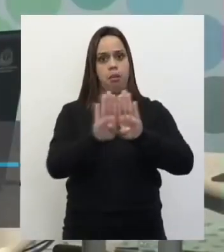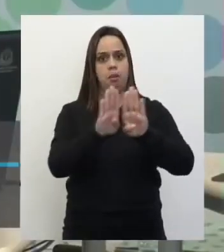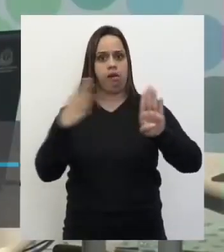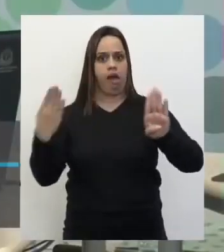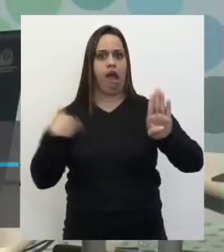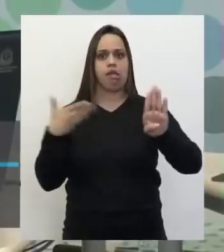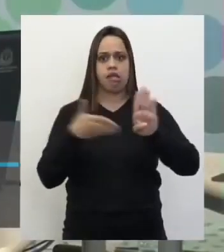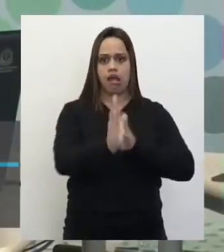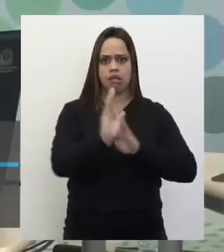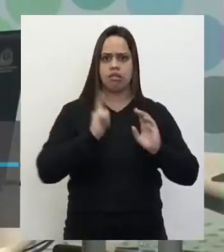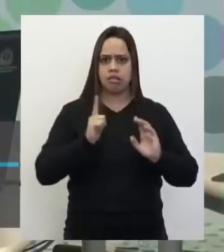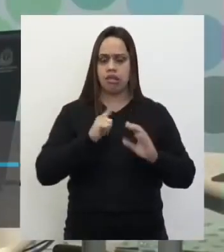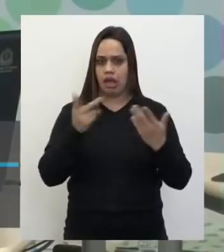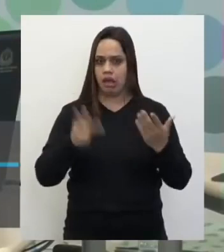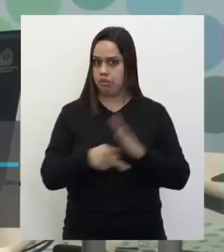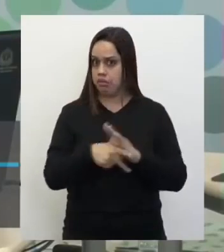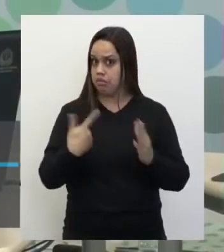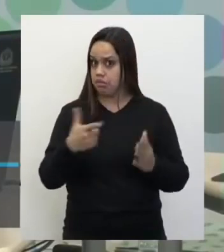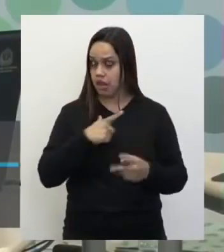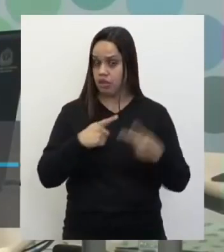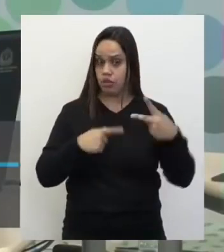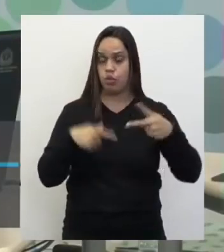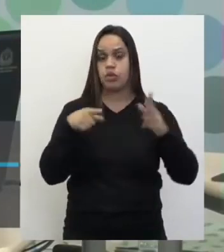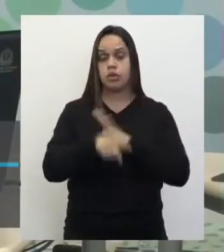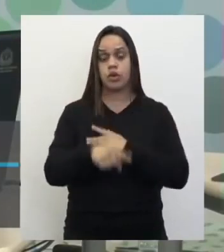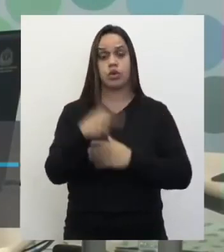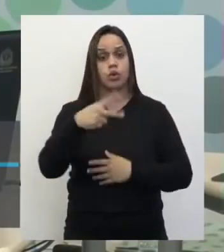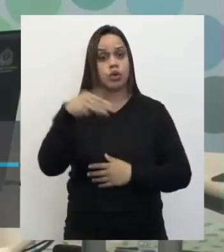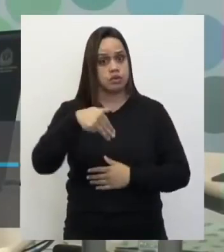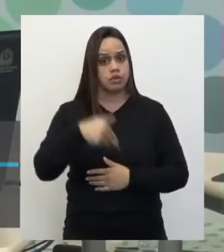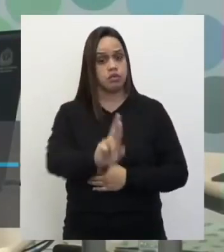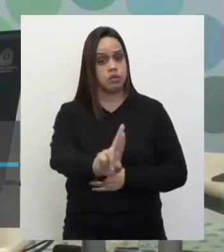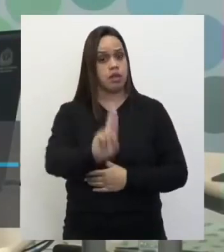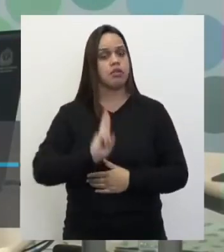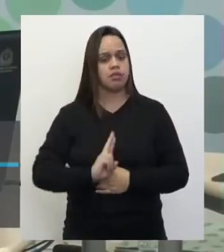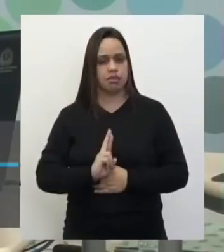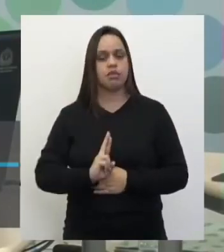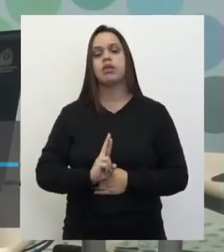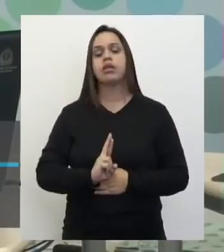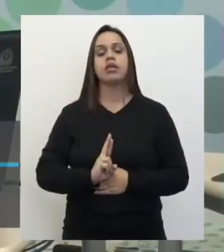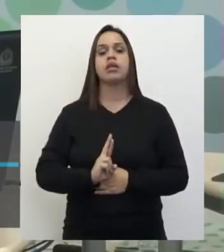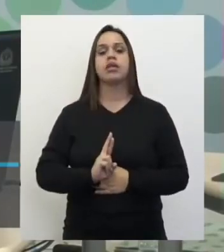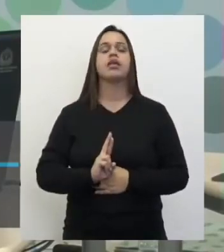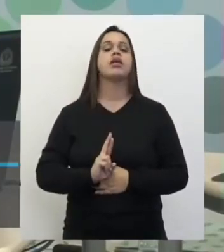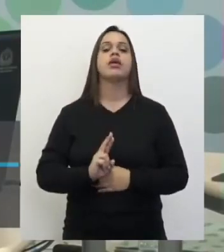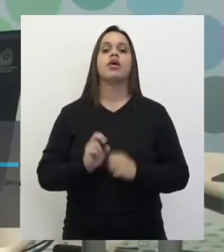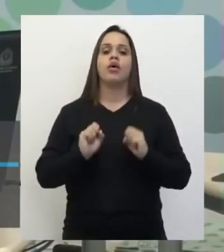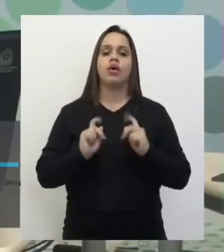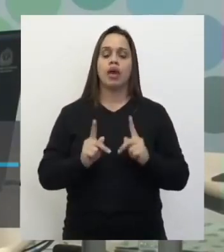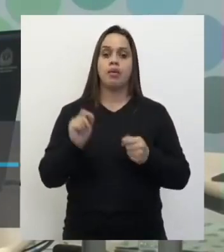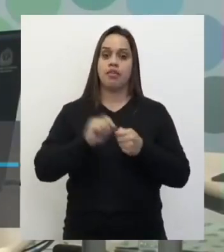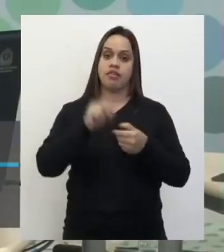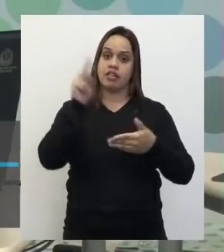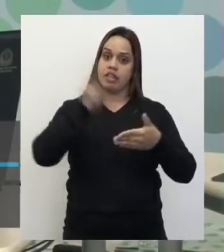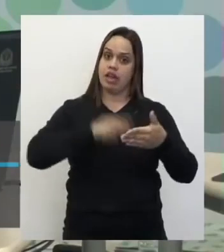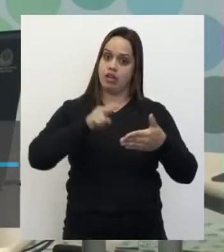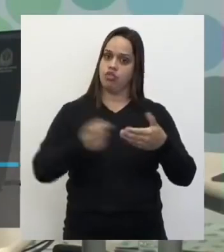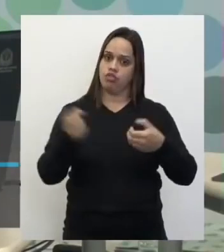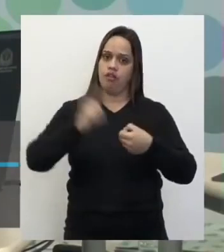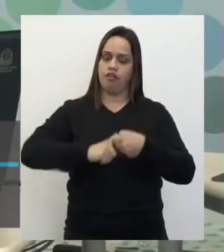Então, esses 2 questionamentos, eles vão ficar para vocês por 2 minutinhos. E aí, nós já retornamos para fazer a leitura